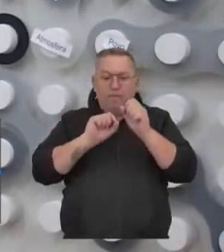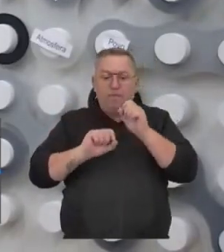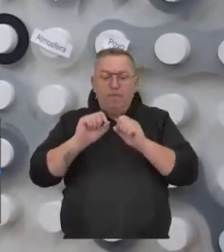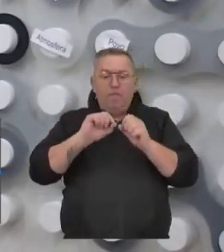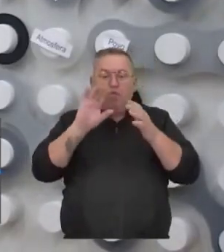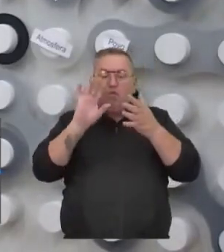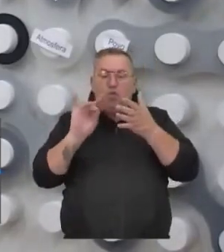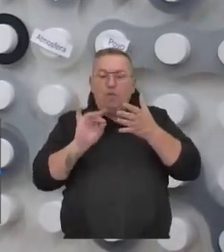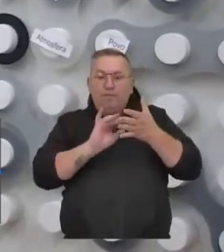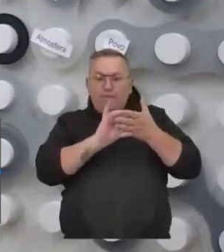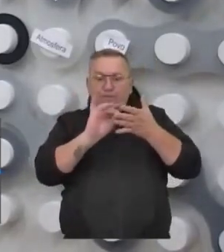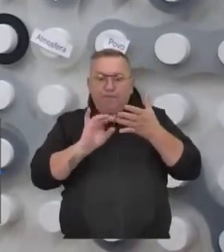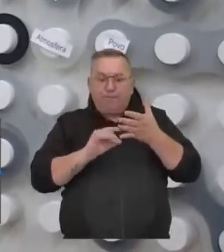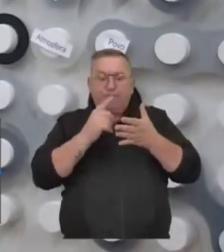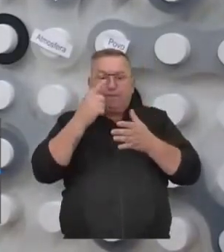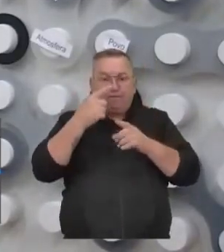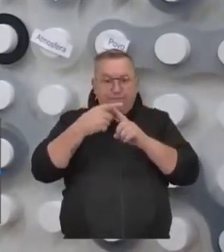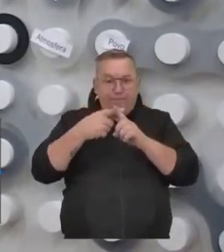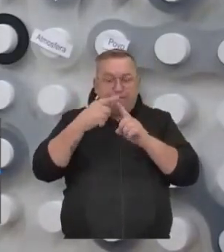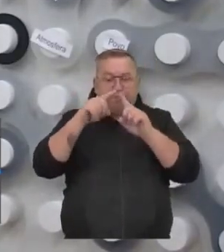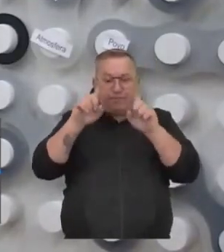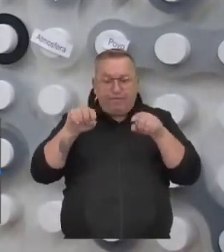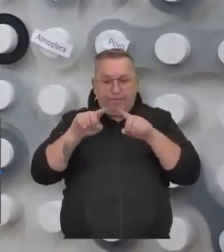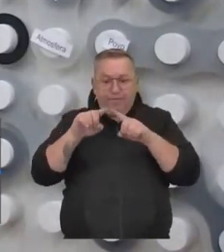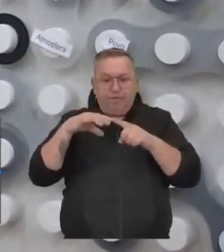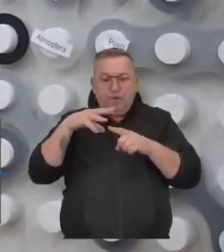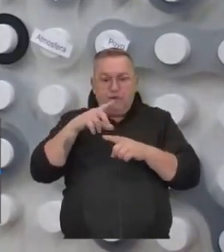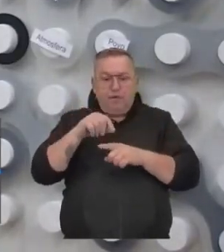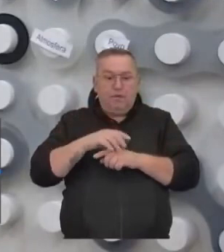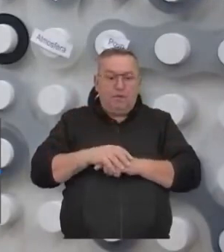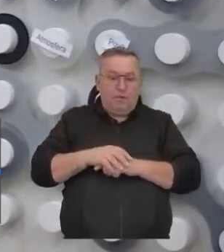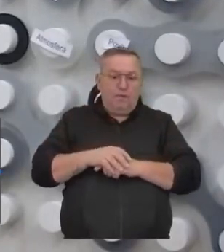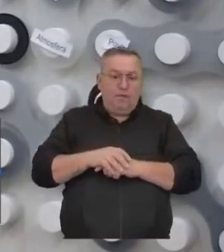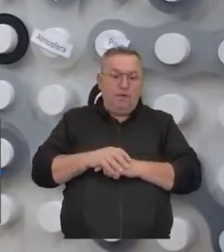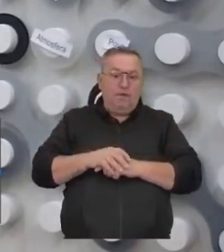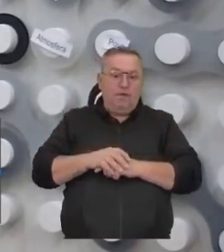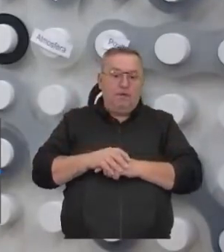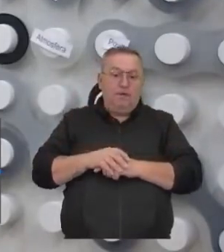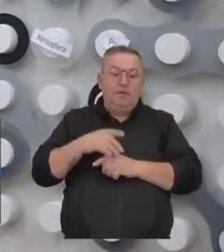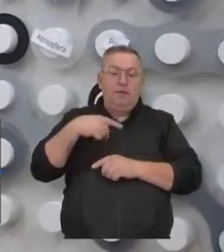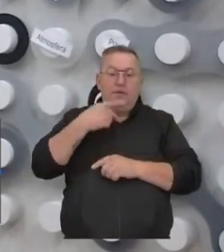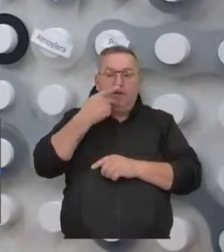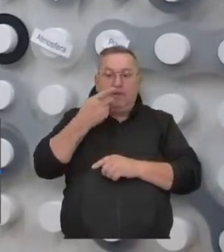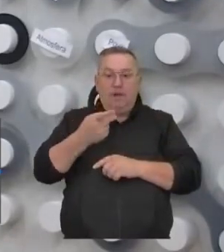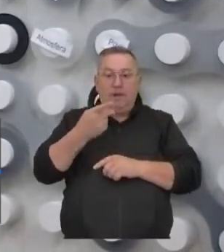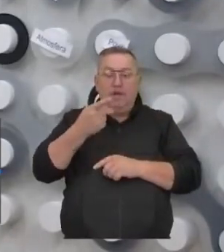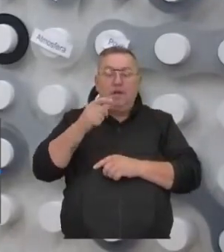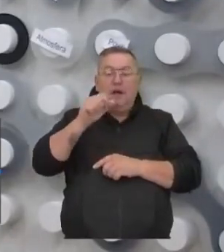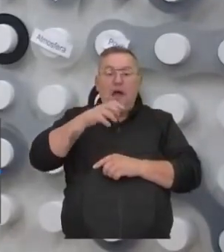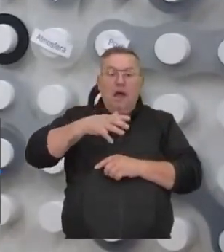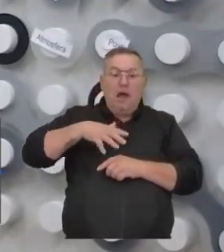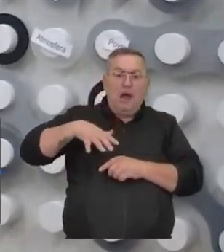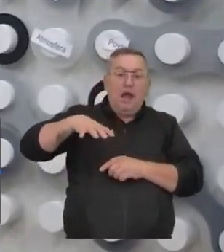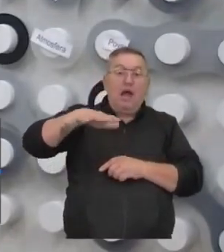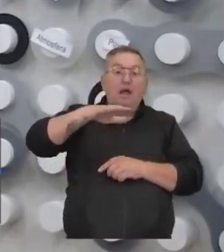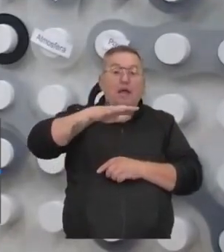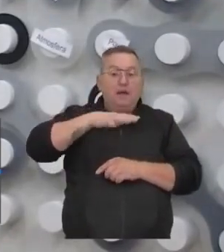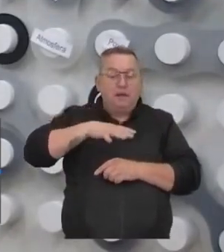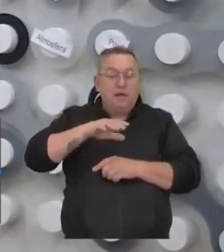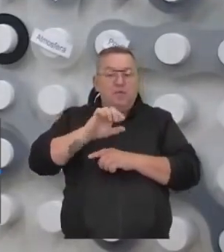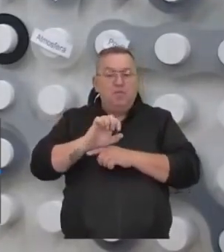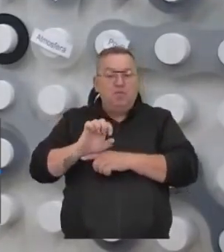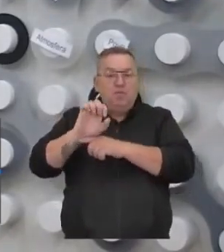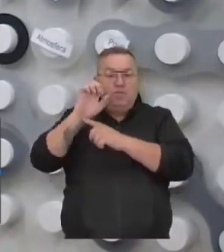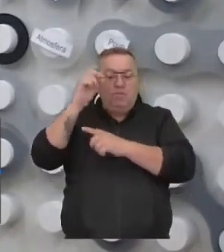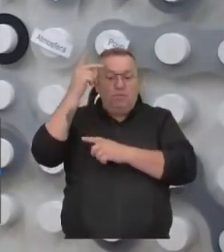quadriculadinhos aqui, ó, de um por um, e se contássemos todos eles, a gente estaria contando, né, a área desse estado, do estado